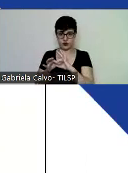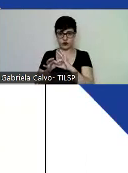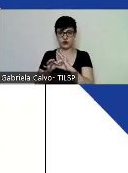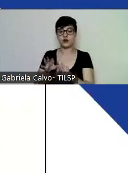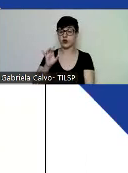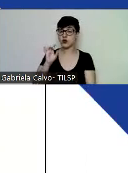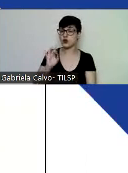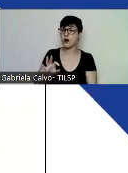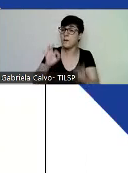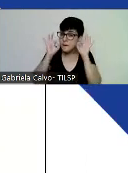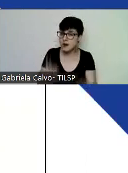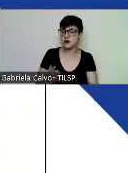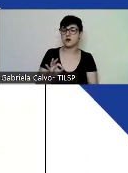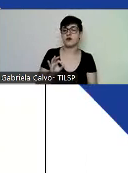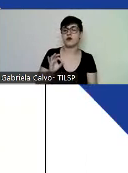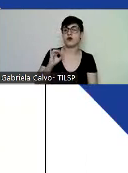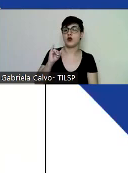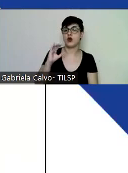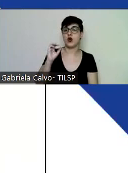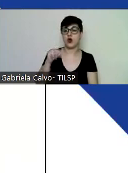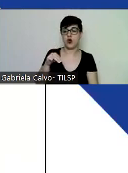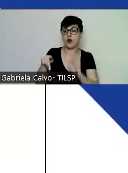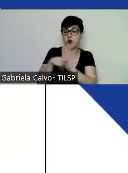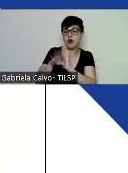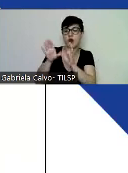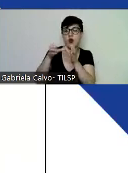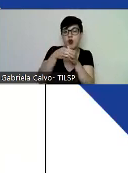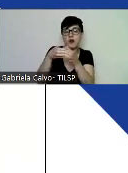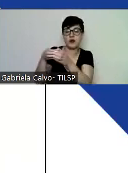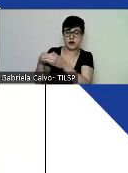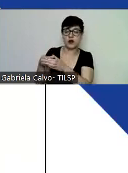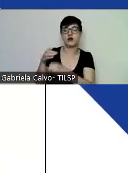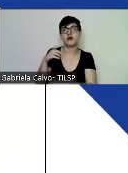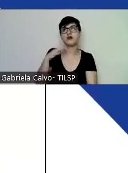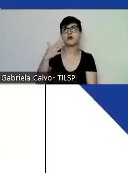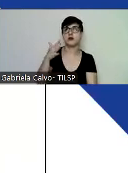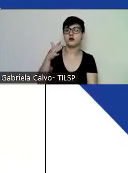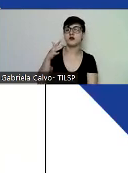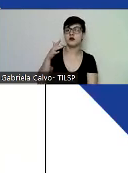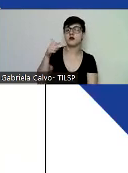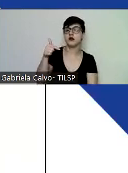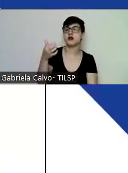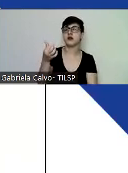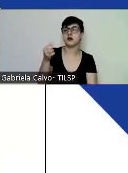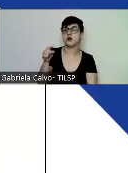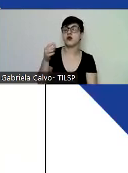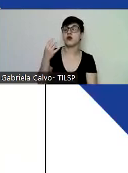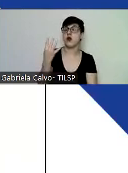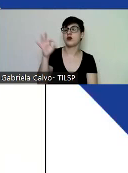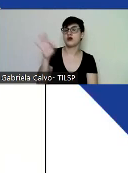comitês nacionais internacionais e alianças regionais nós tínhamos uma taxa ainda mais alta de 76.4